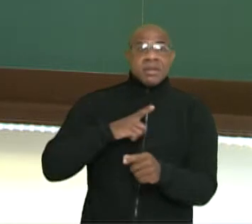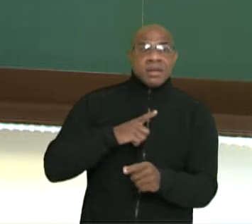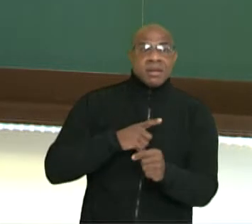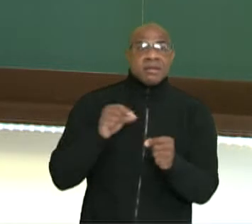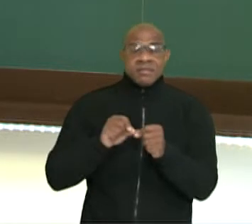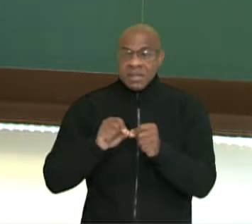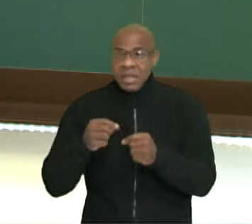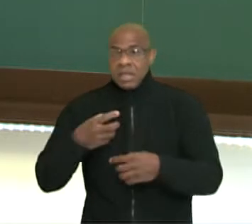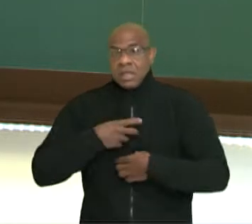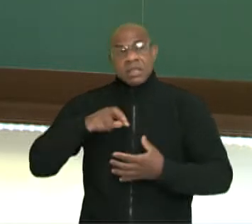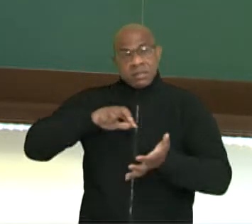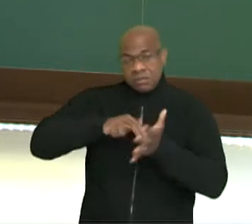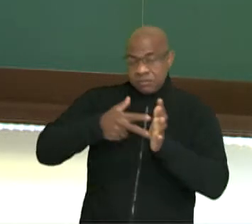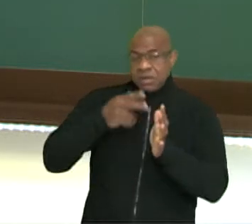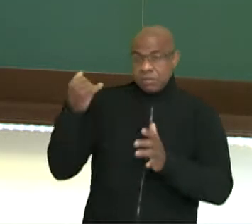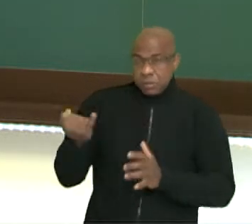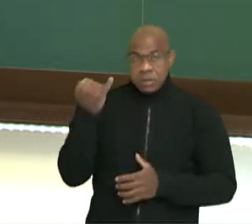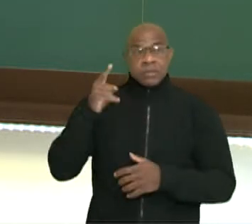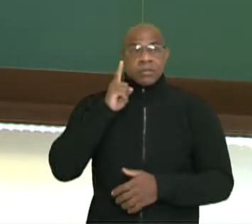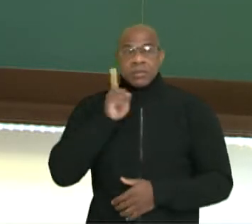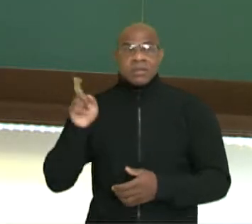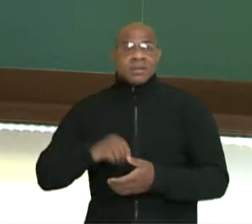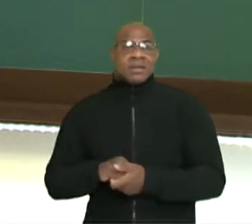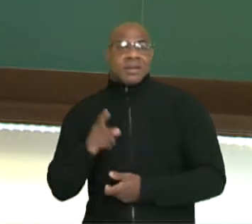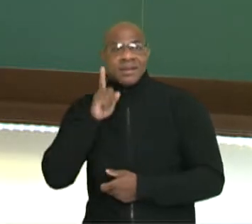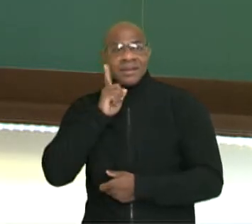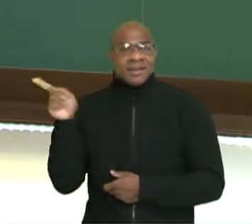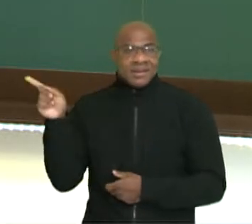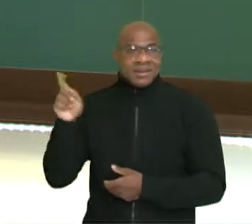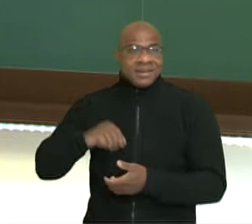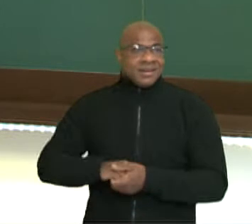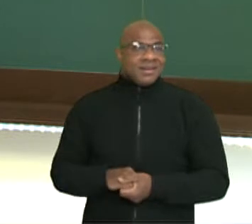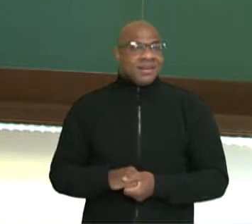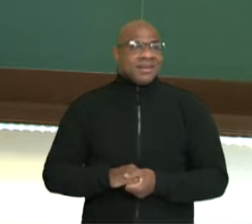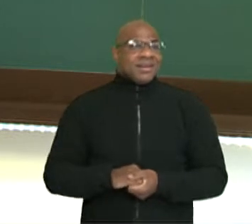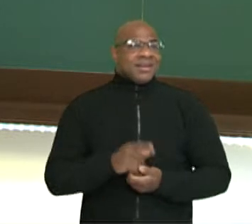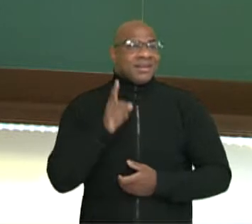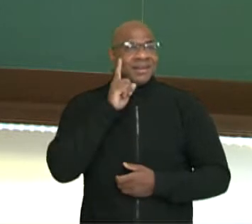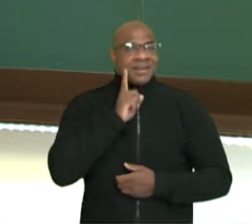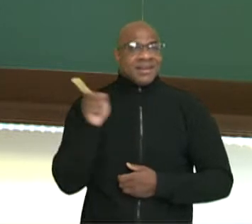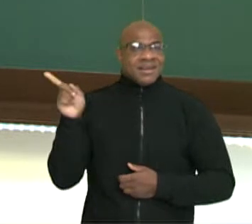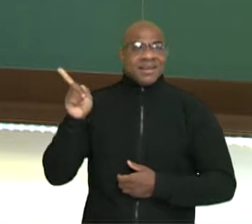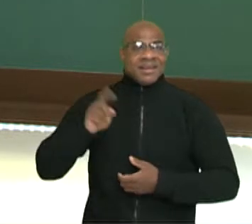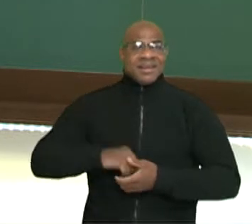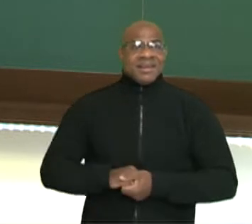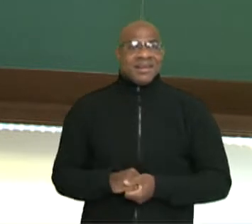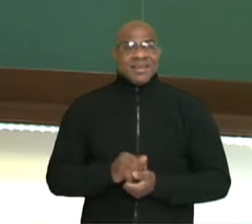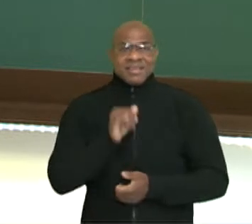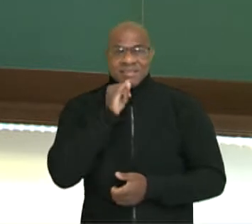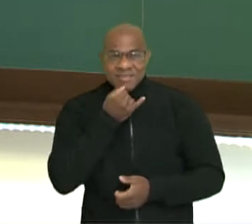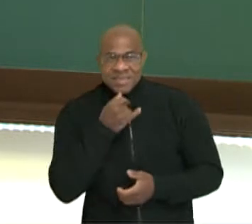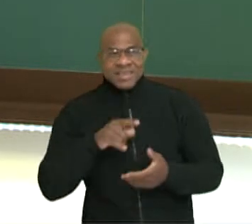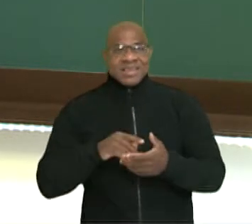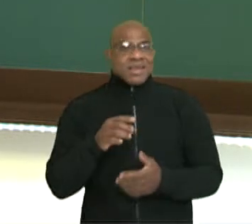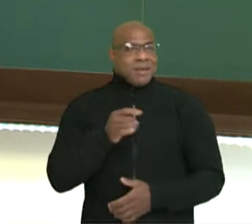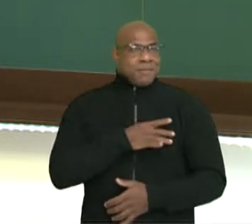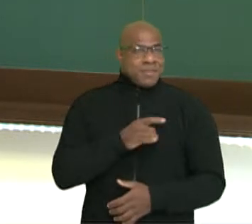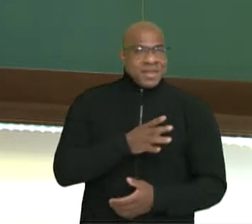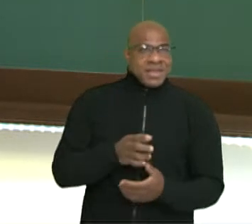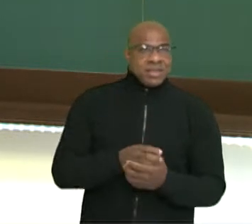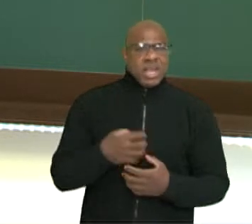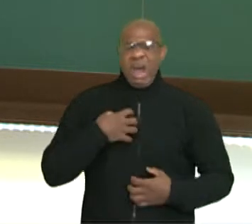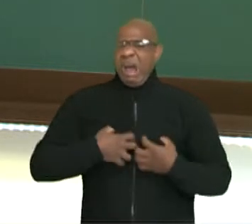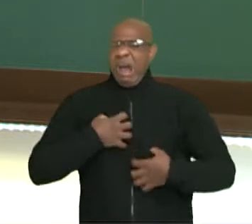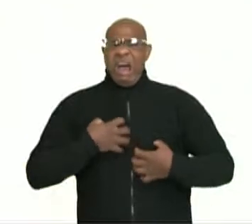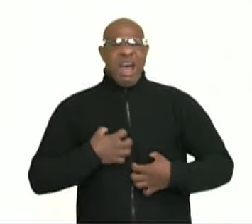fizesse sentido. Então, tá aqui os personagens, né? A alegria, o nojo, né? O desgosto, a tristeza, o medo e a